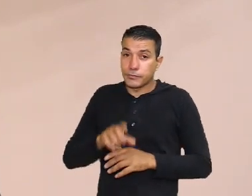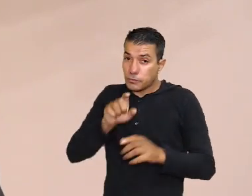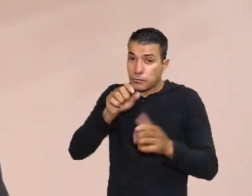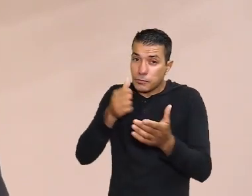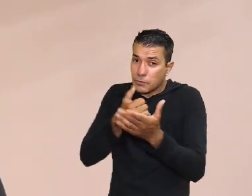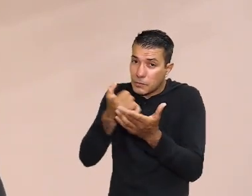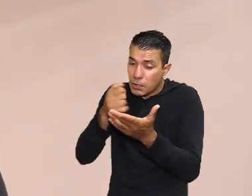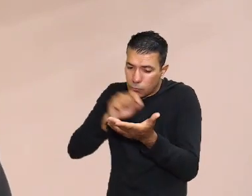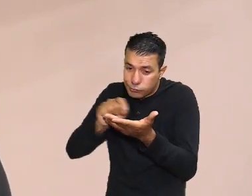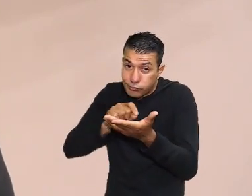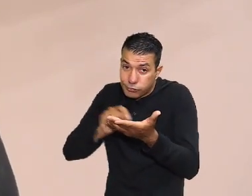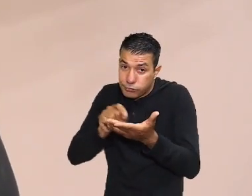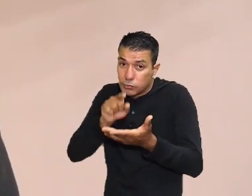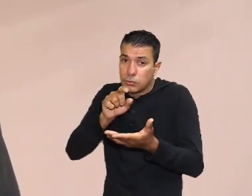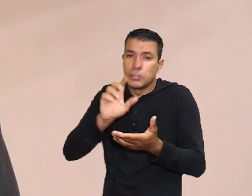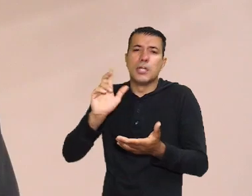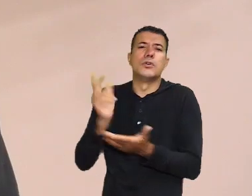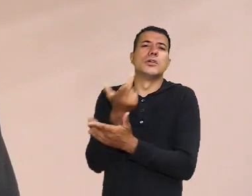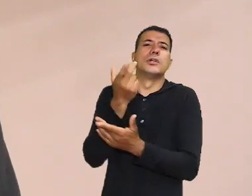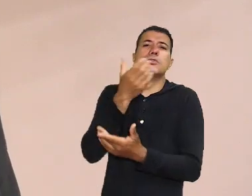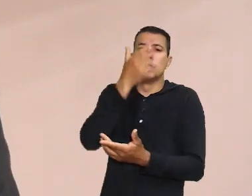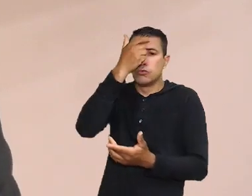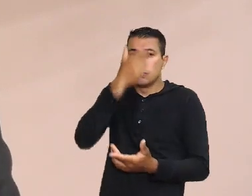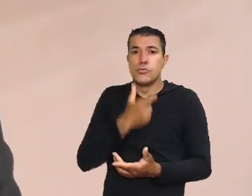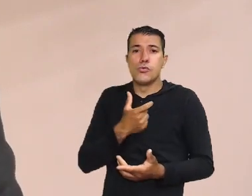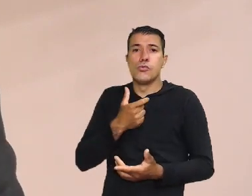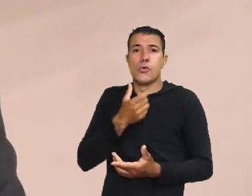aí, o que acontece quando o homem morre?